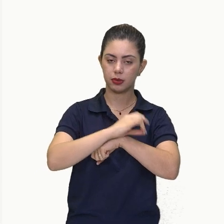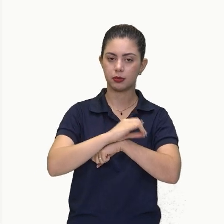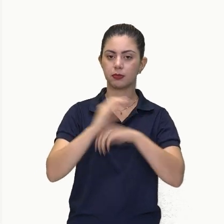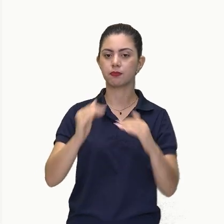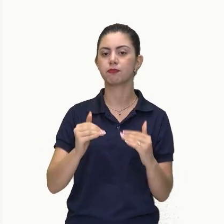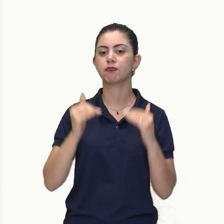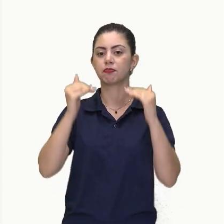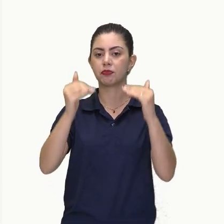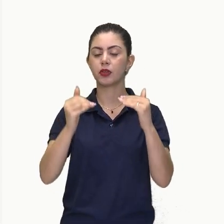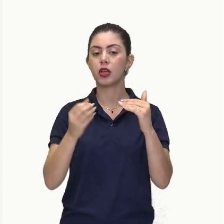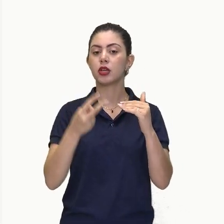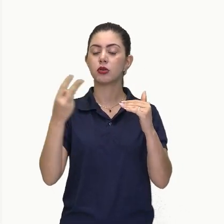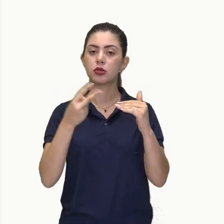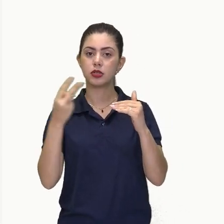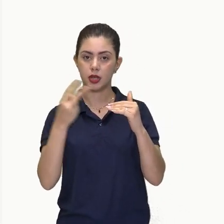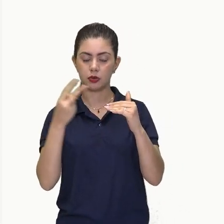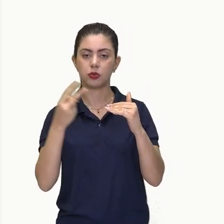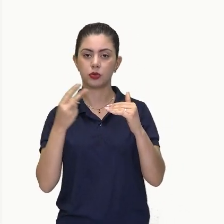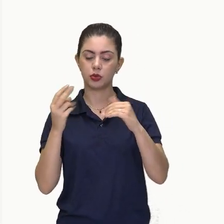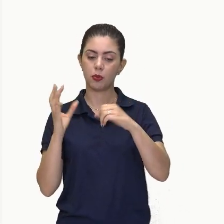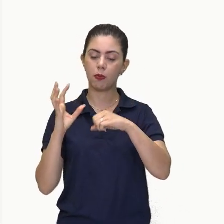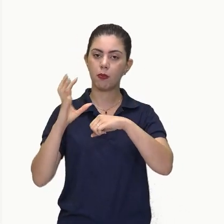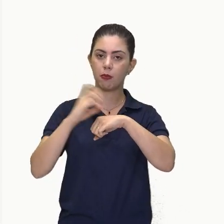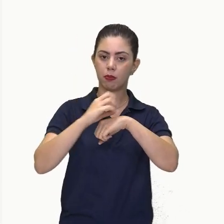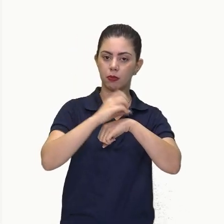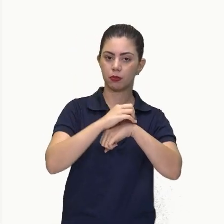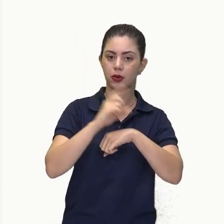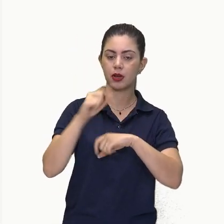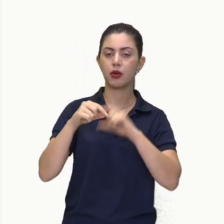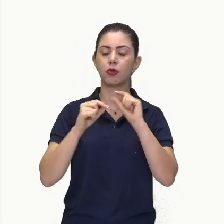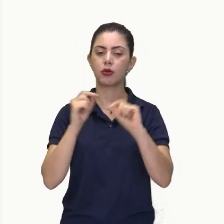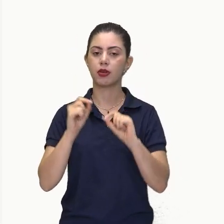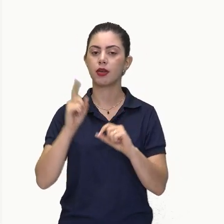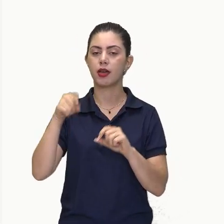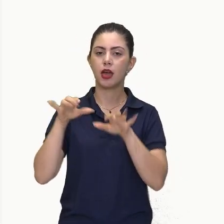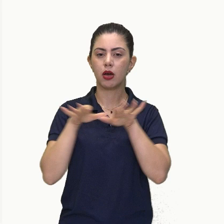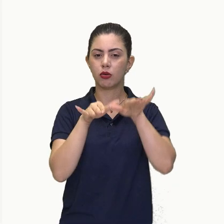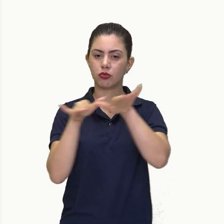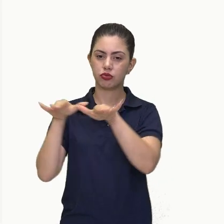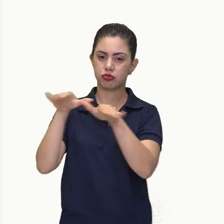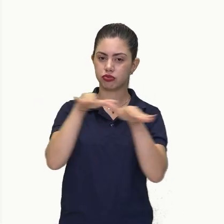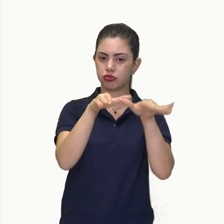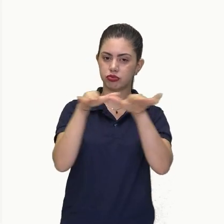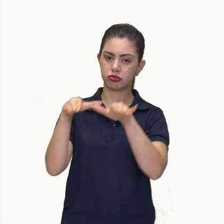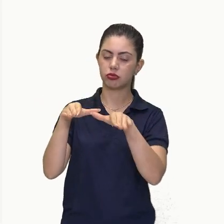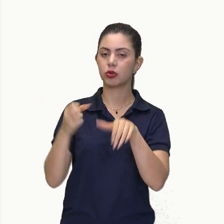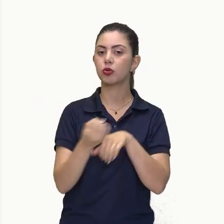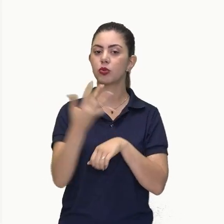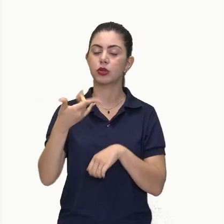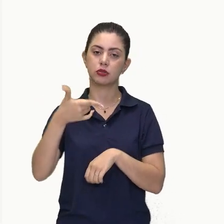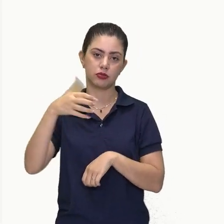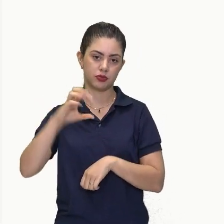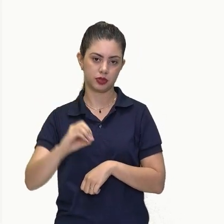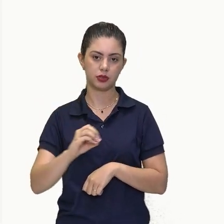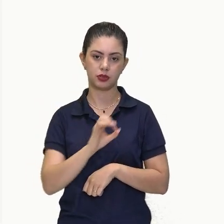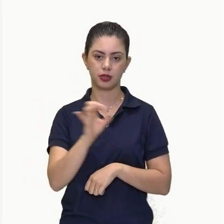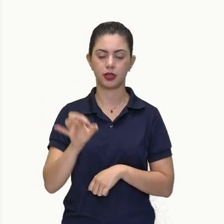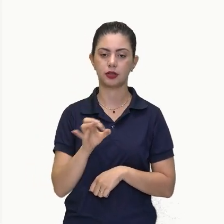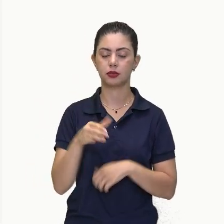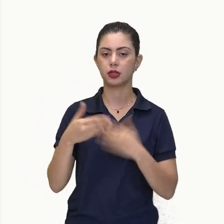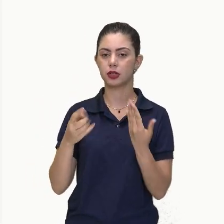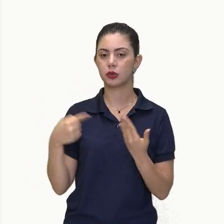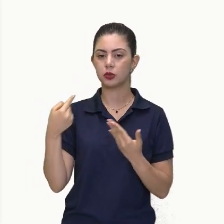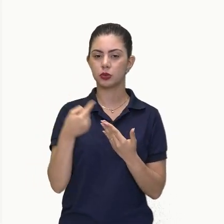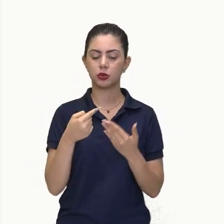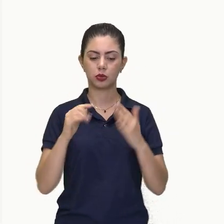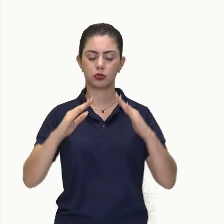o consumidor secundário é aquele que vai se alimentar do gafanhoto, que é a ave, o quantitativo de 20. Tá? Então, quando a gente vai